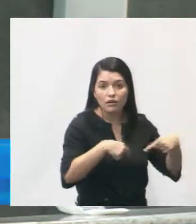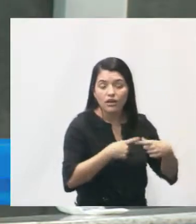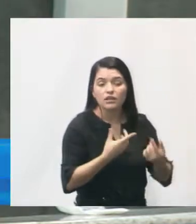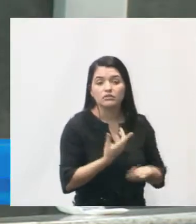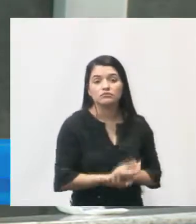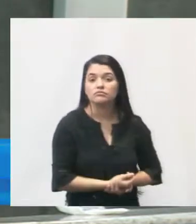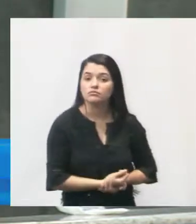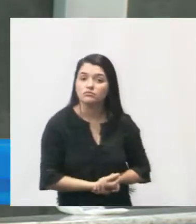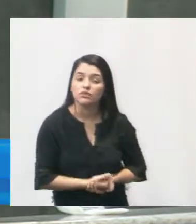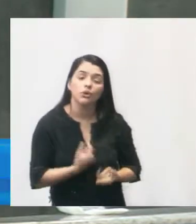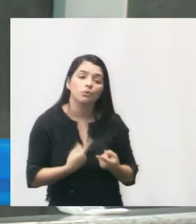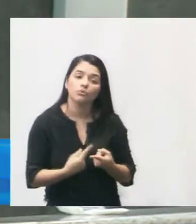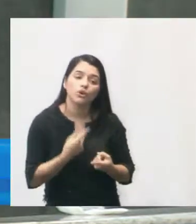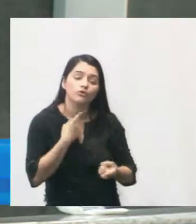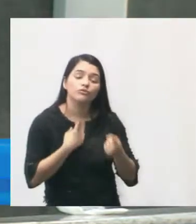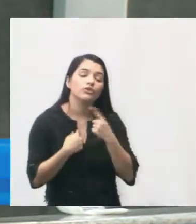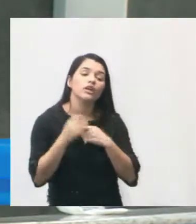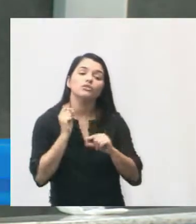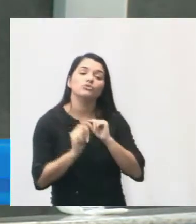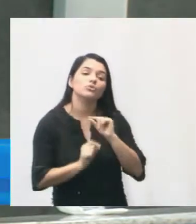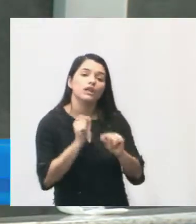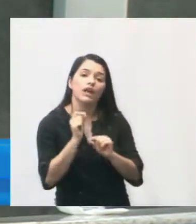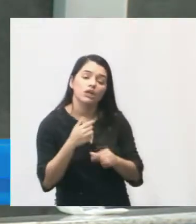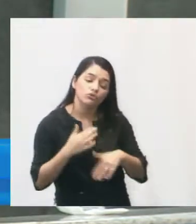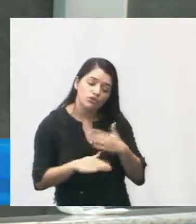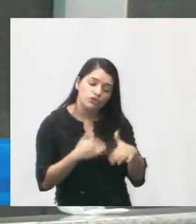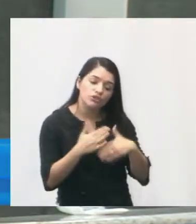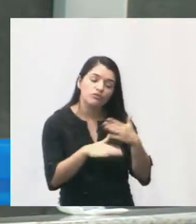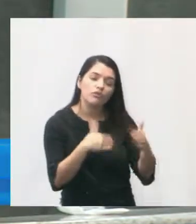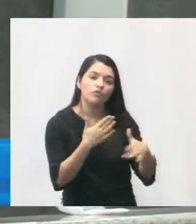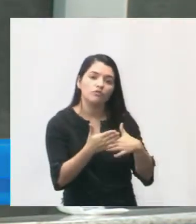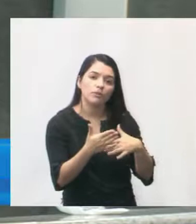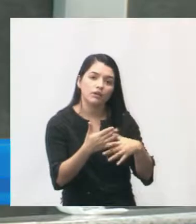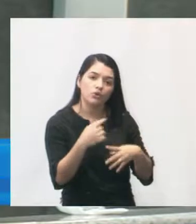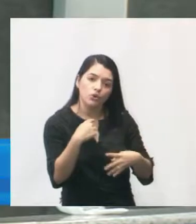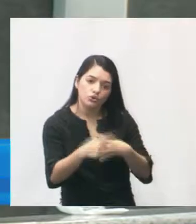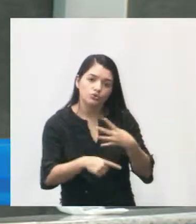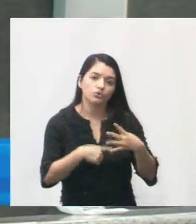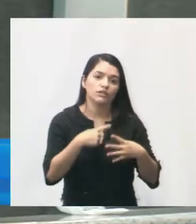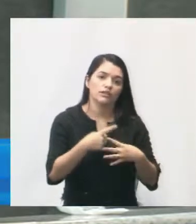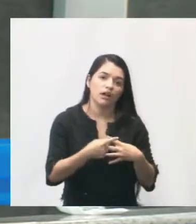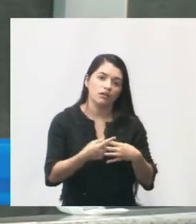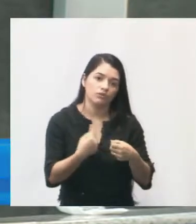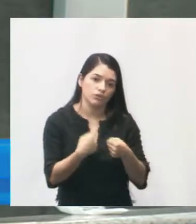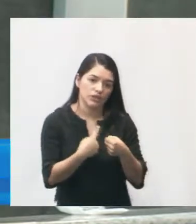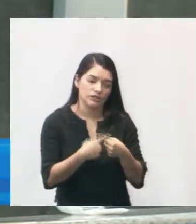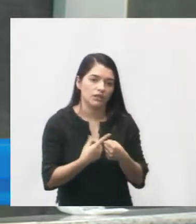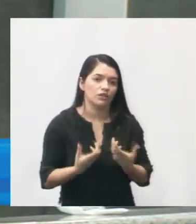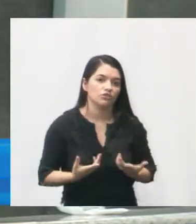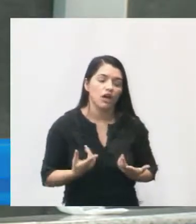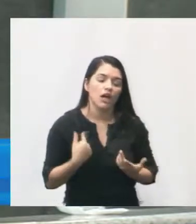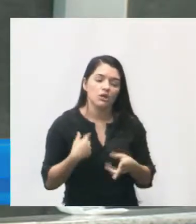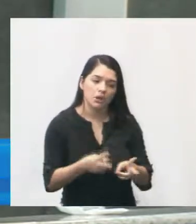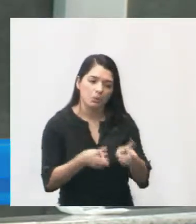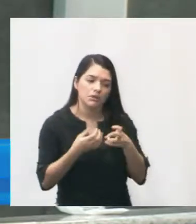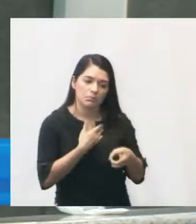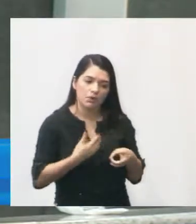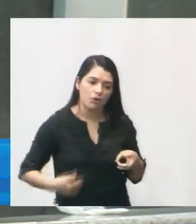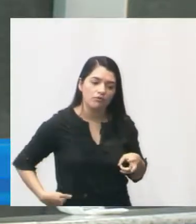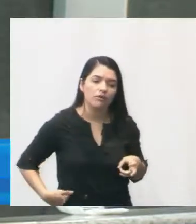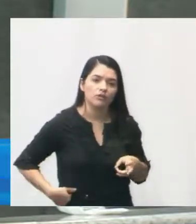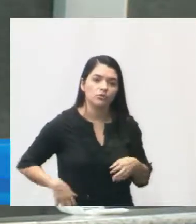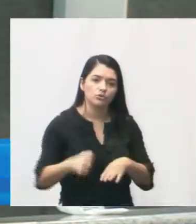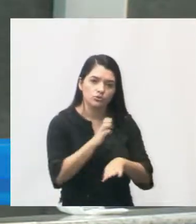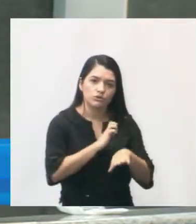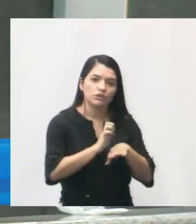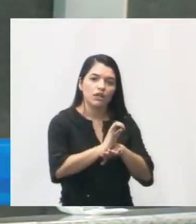almejamos é o desenvolvimento sustentável da nossa cidade. E nisso, me alegro com o governo do Estado, que anuncia uma série de